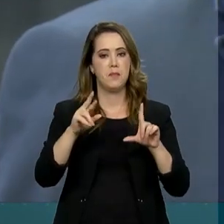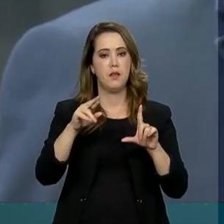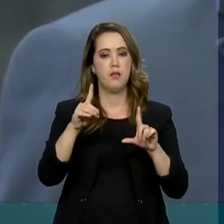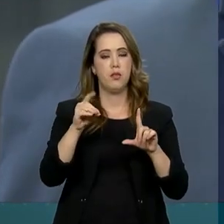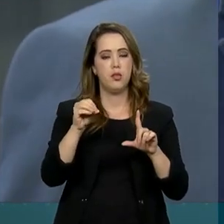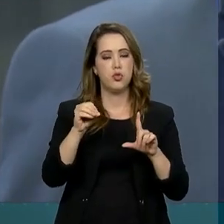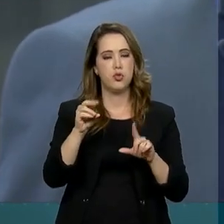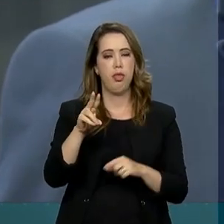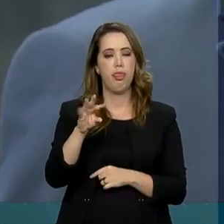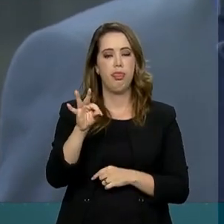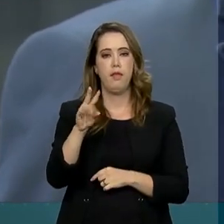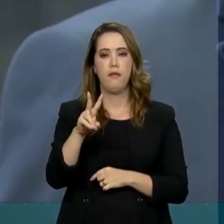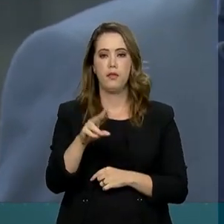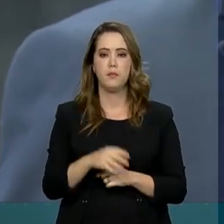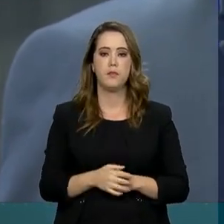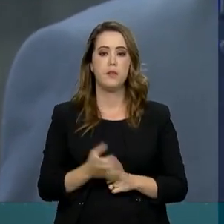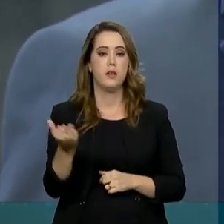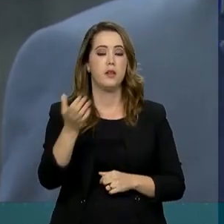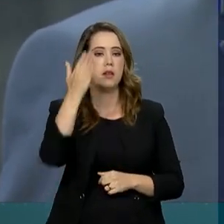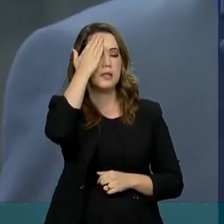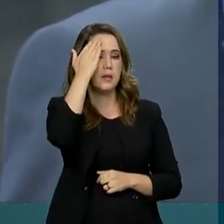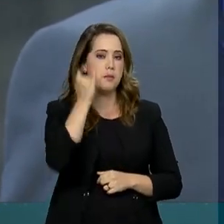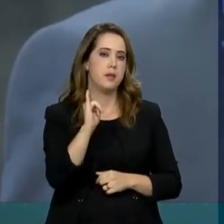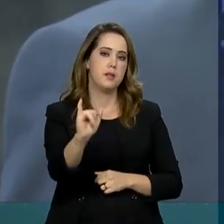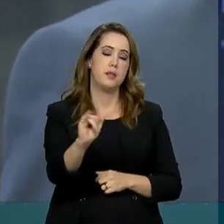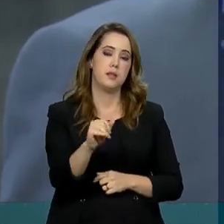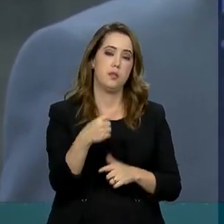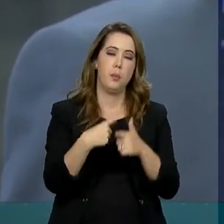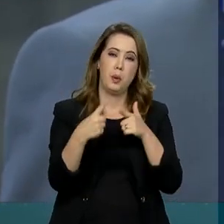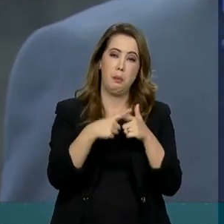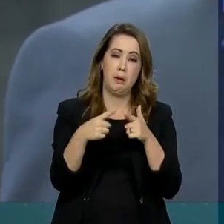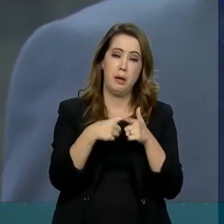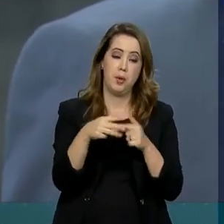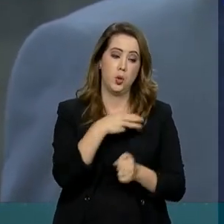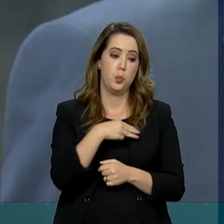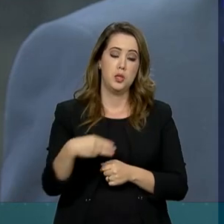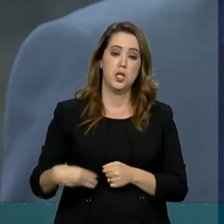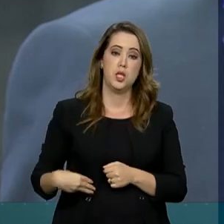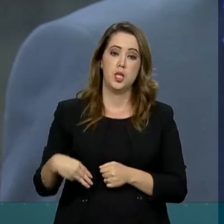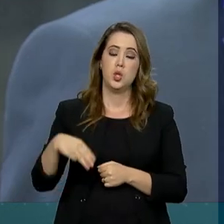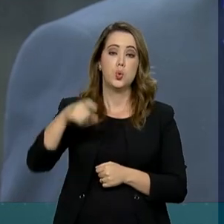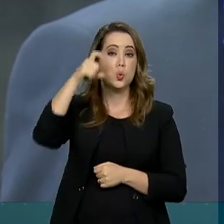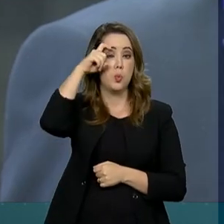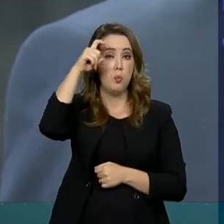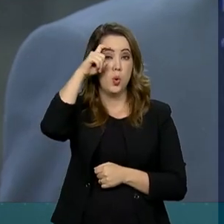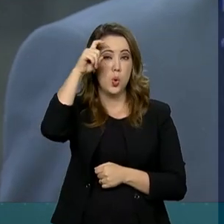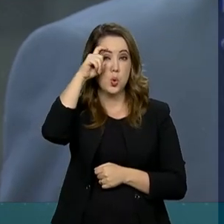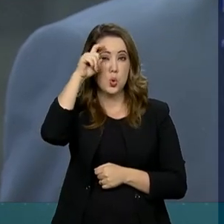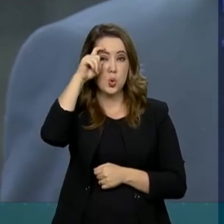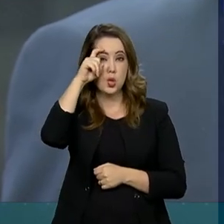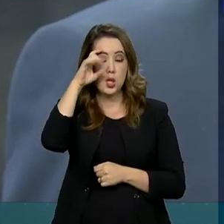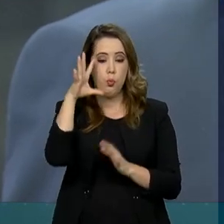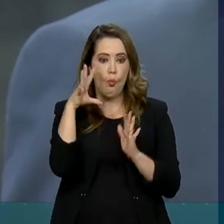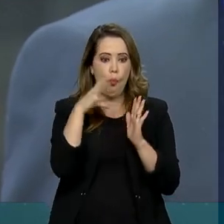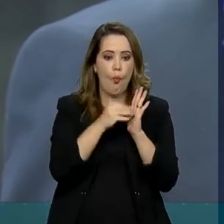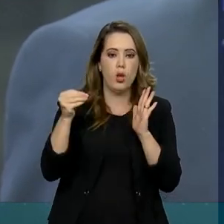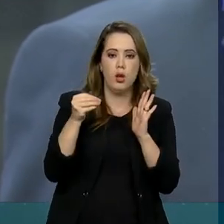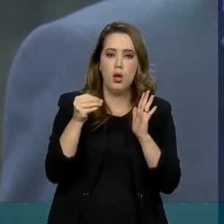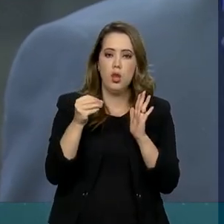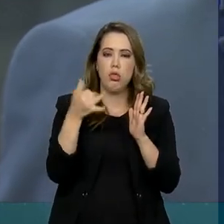por conta do telefone do ministro morto ter sido hackeado você não pode representar inclusive uma falha